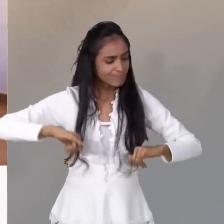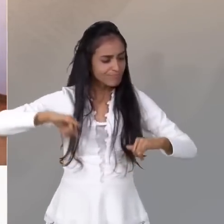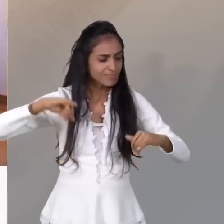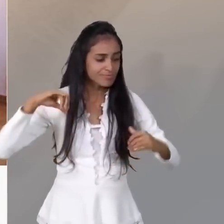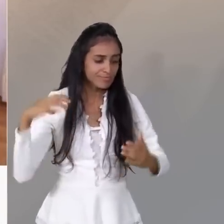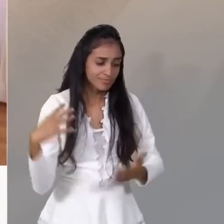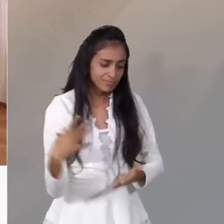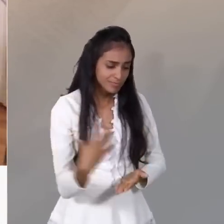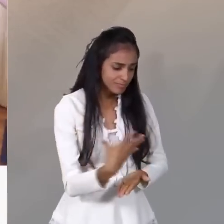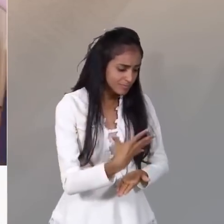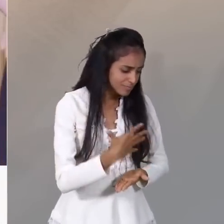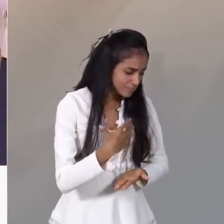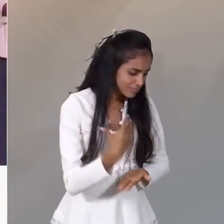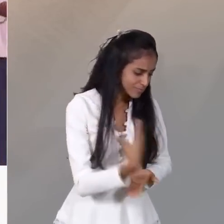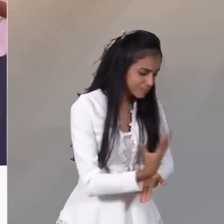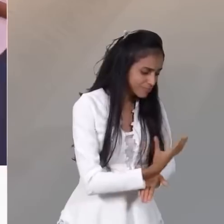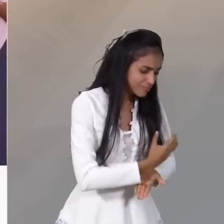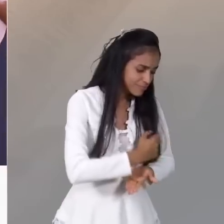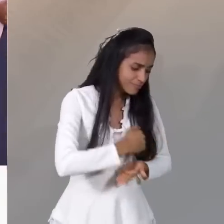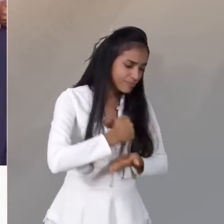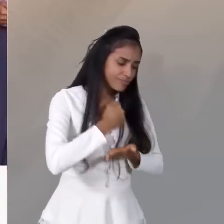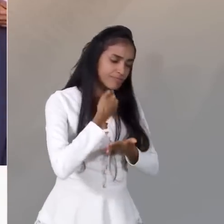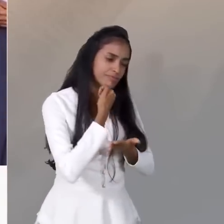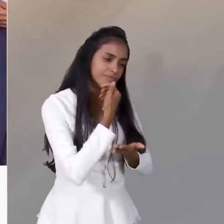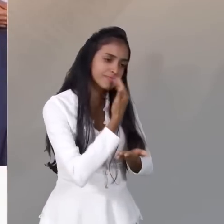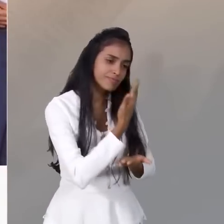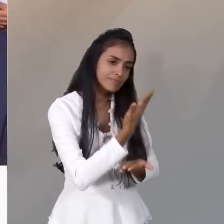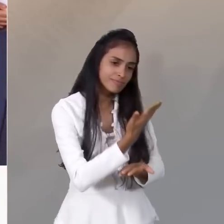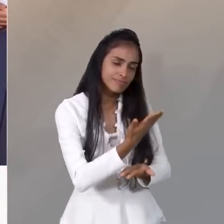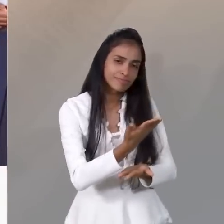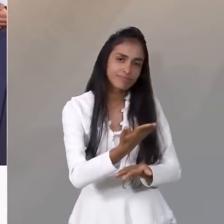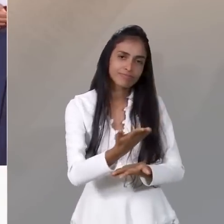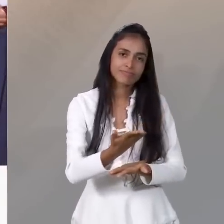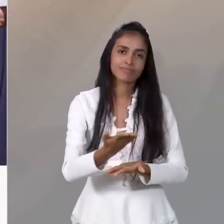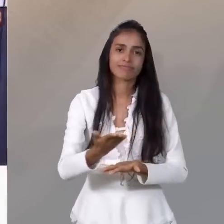sofri na cruz pra te